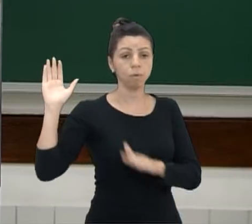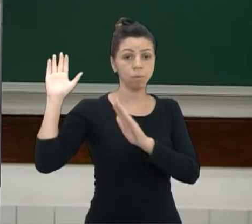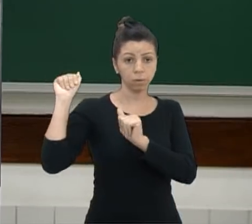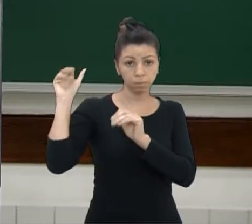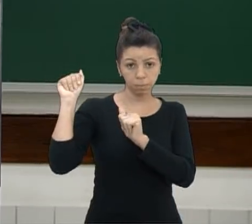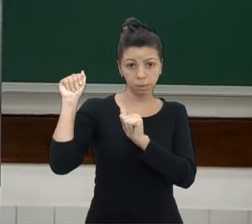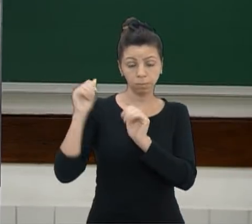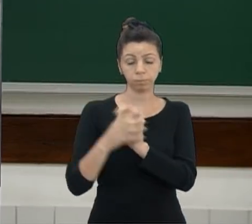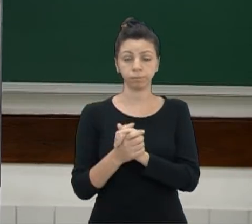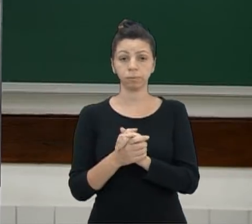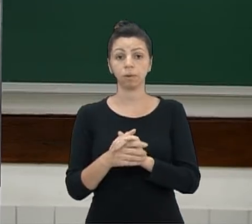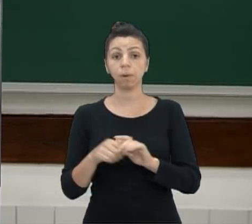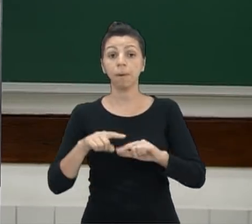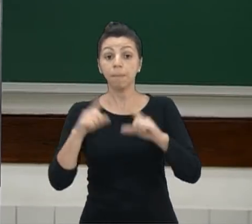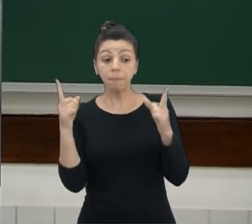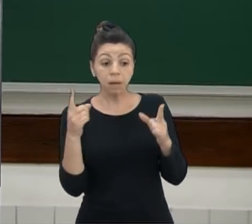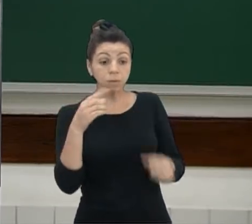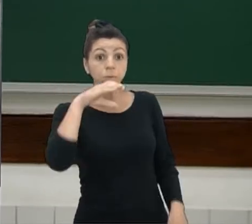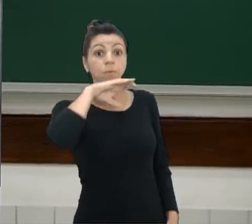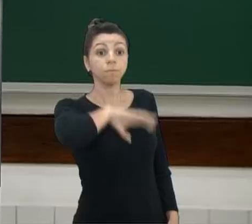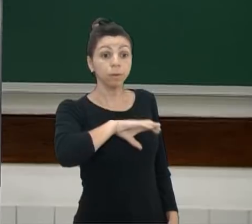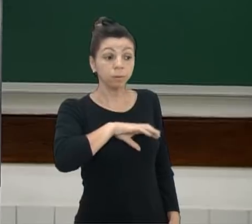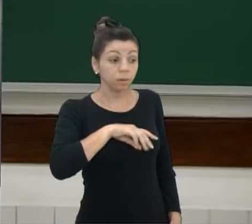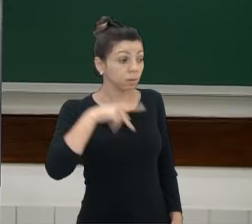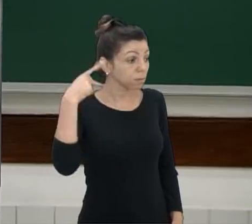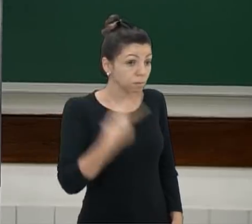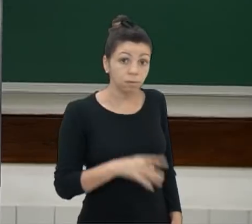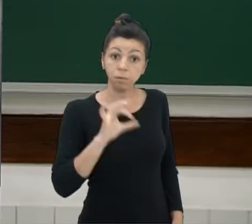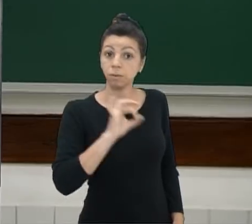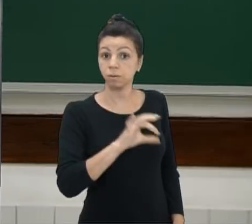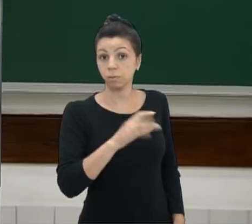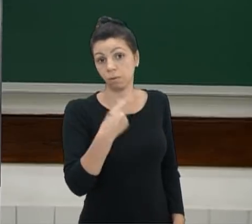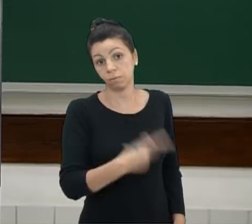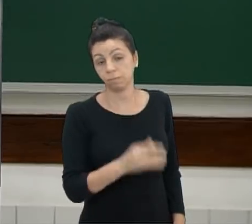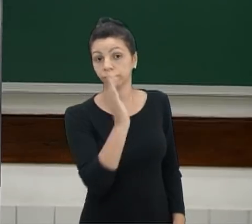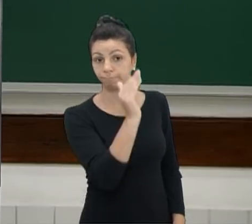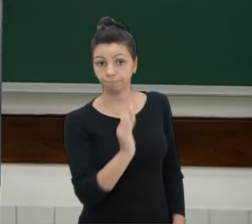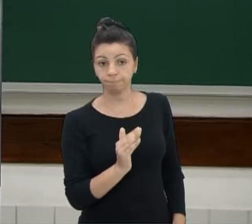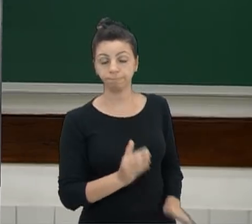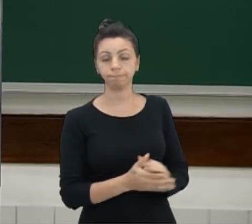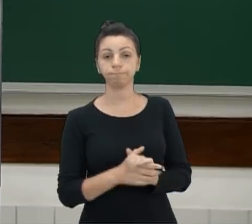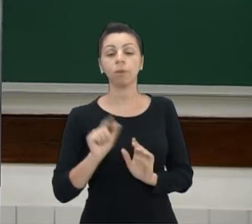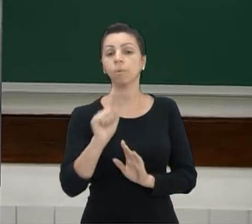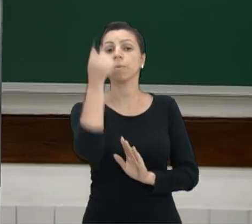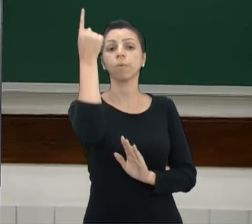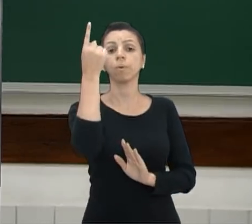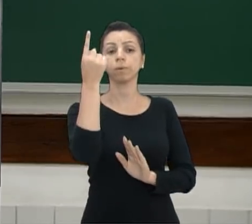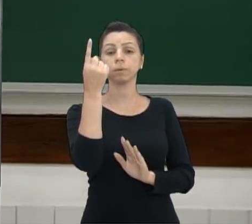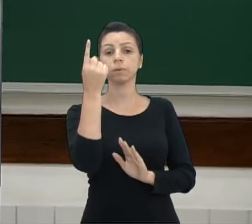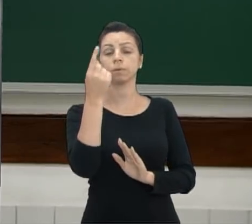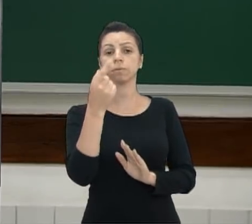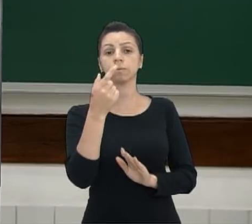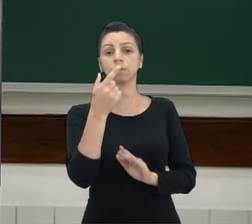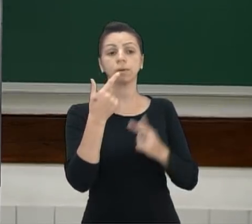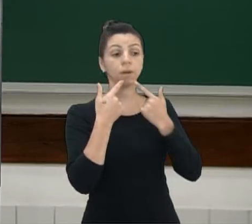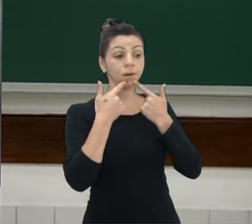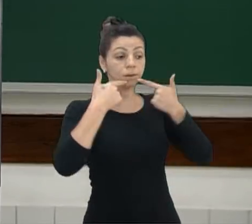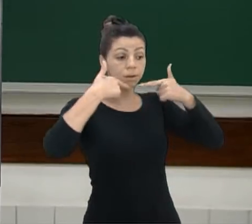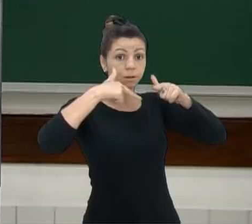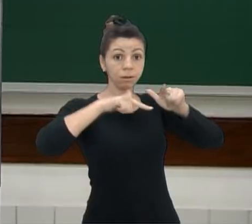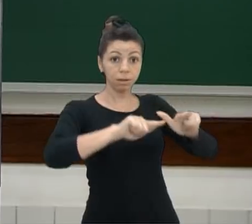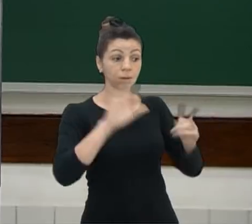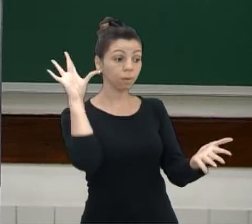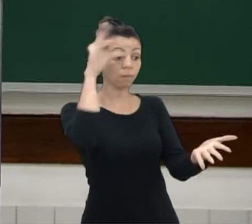o português ele é falado exclusivamente no Brasil. E o Brasil é o único país que tem o português como